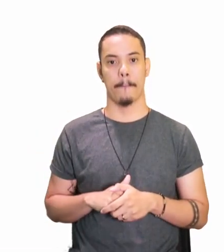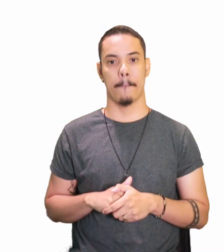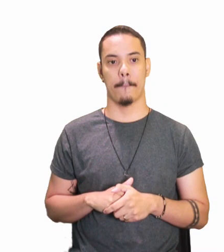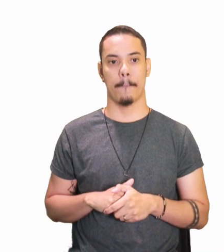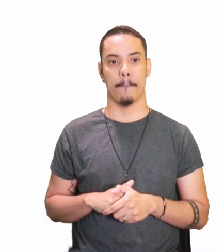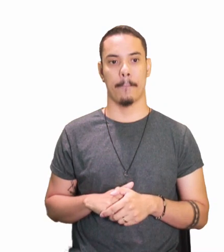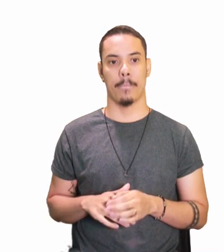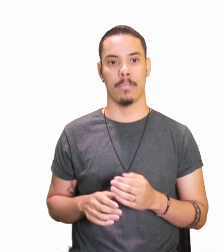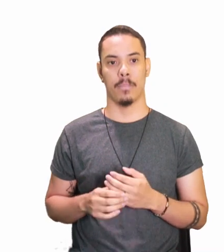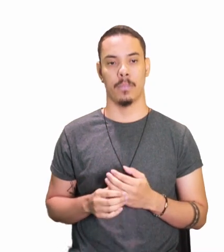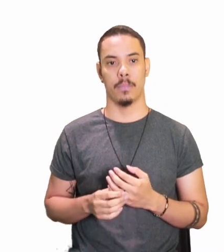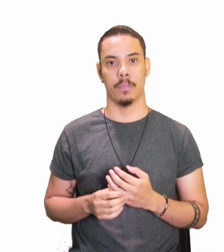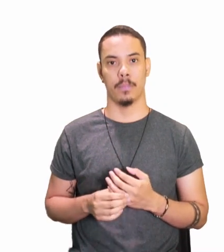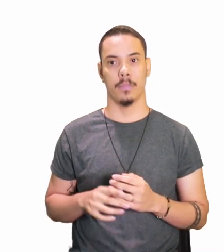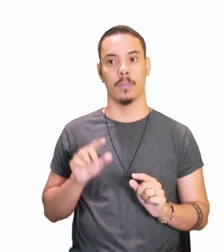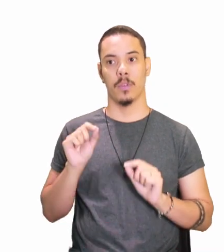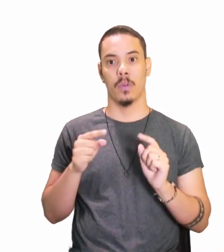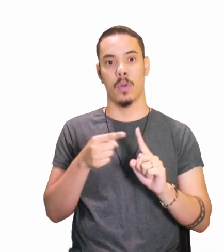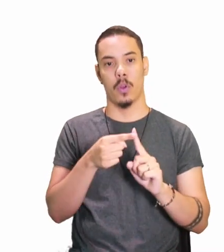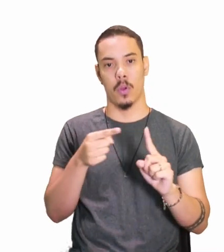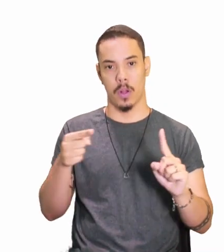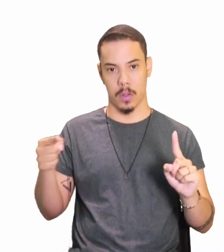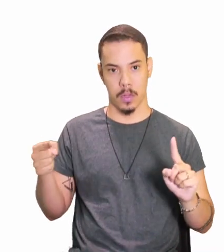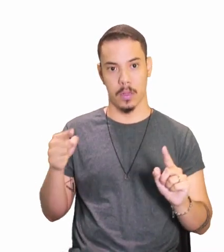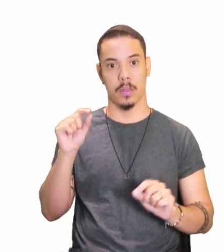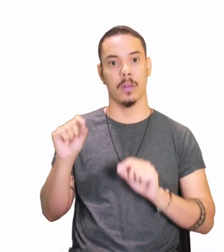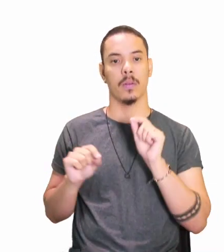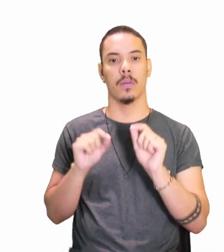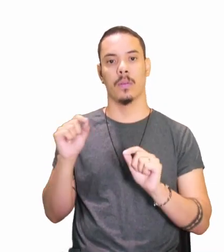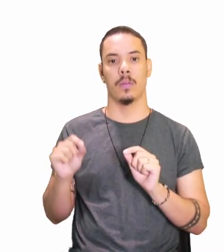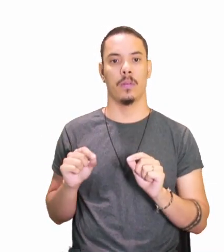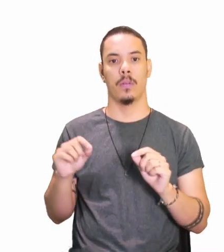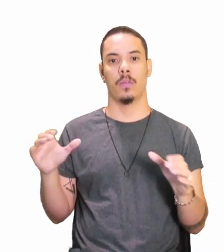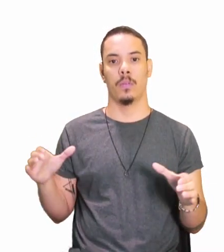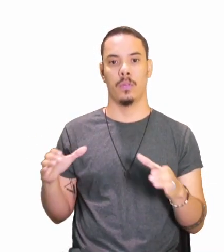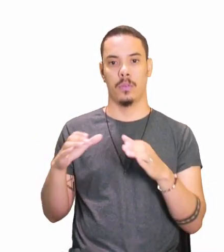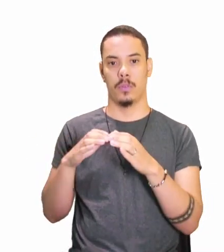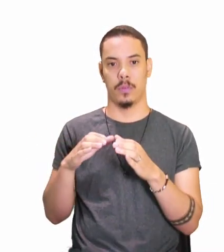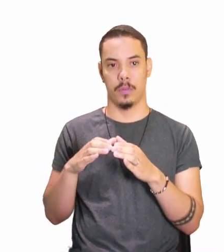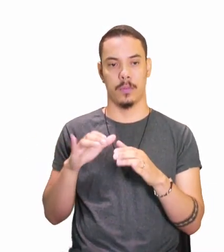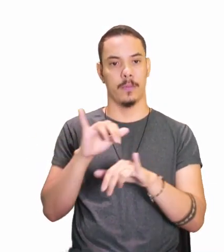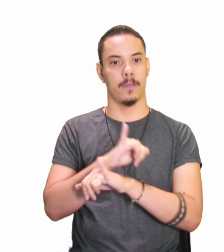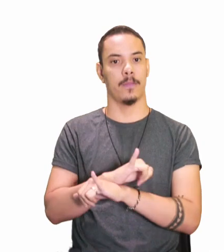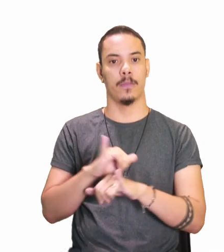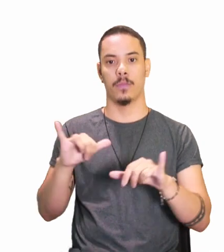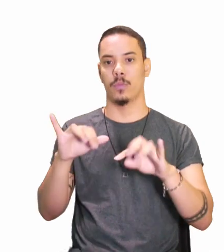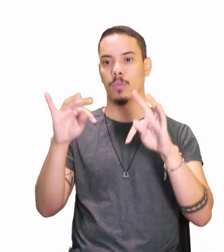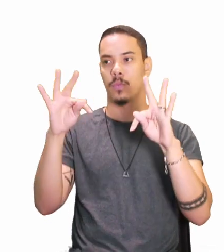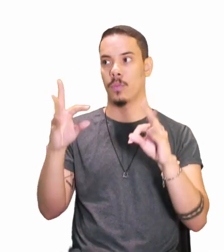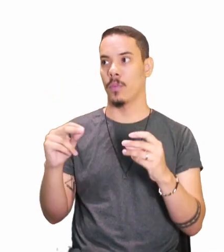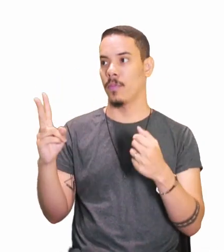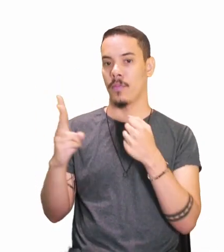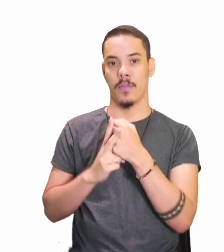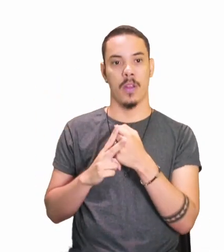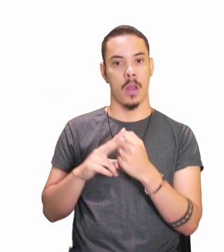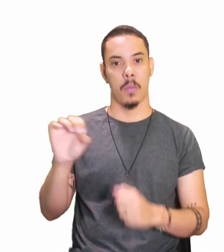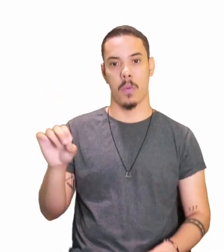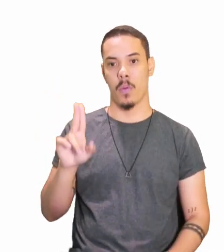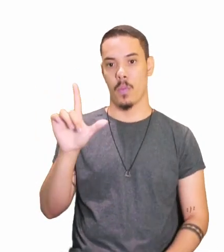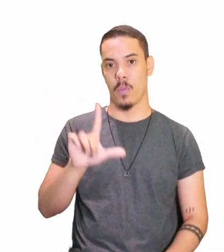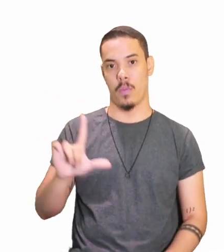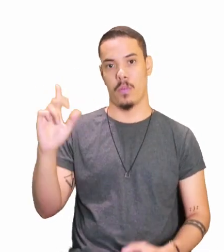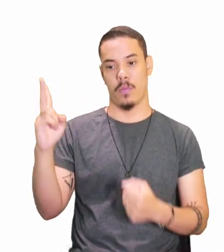começar aqui. A questão de oração. O que é uma oração? É um enunciado que gira em torno de um verbo ou de uma